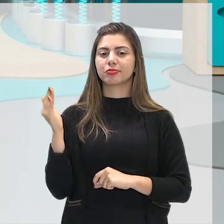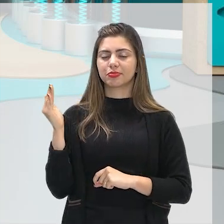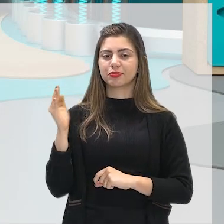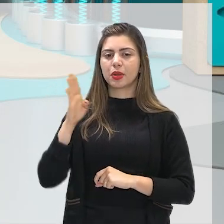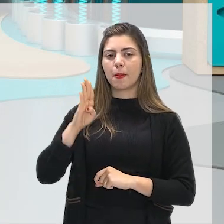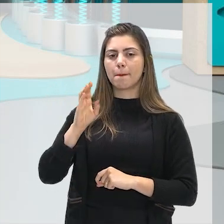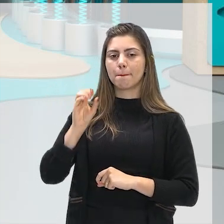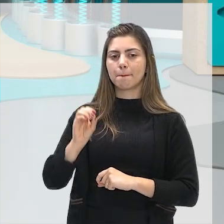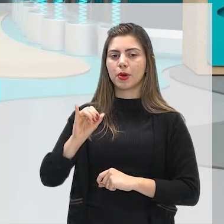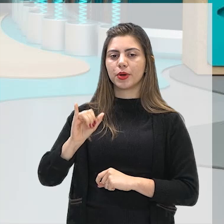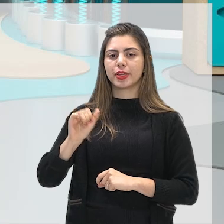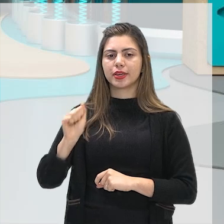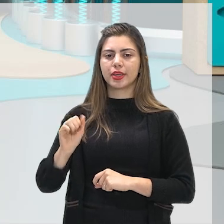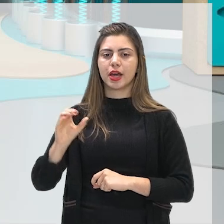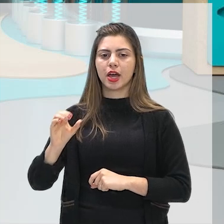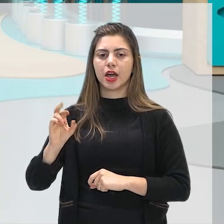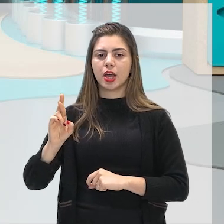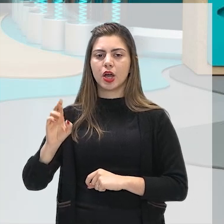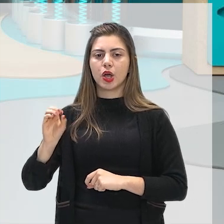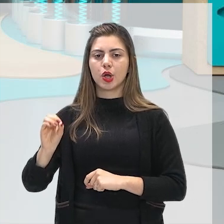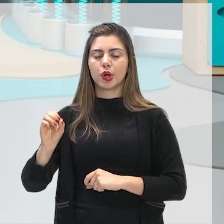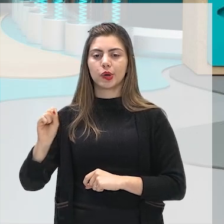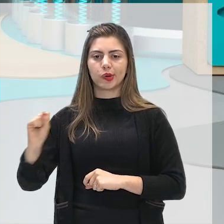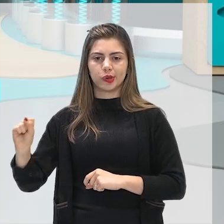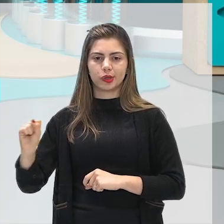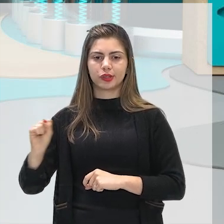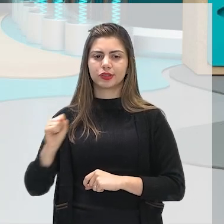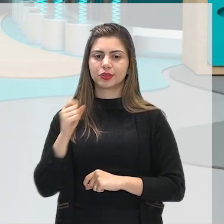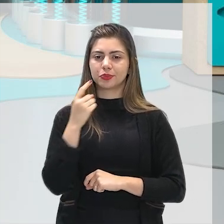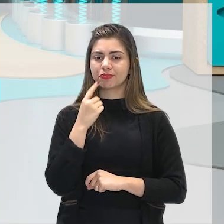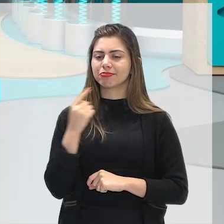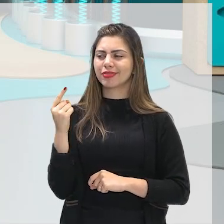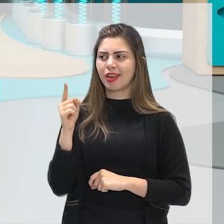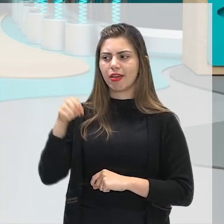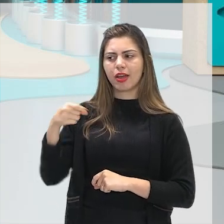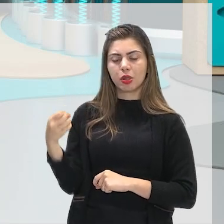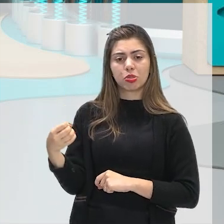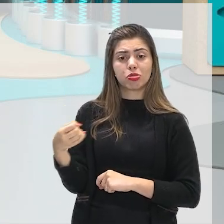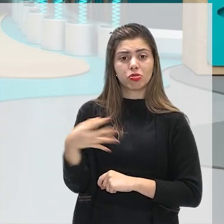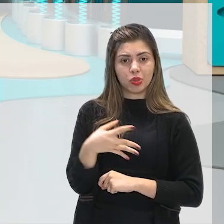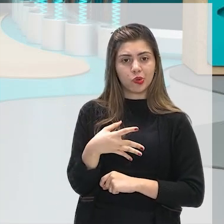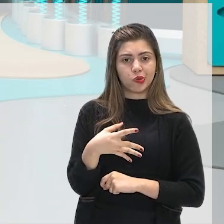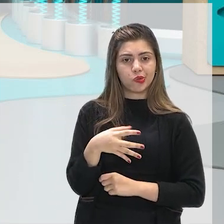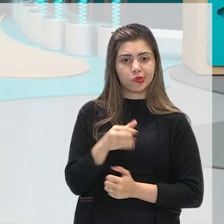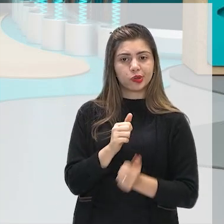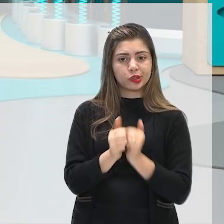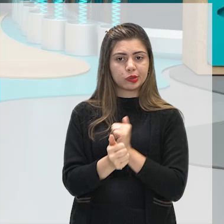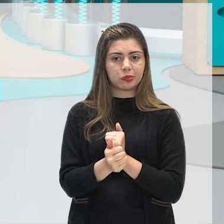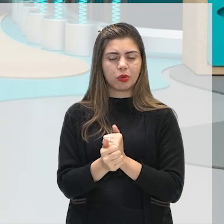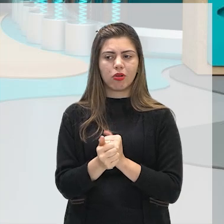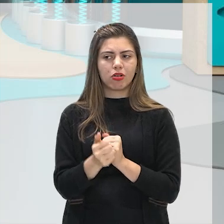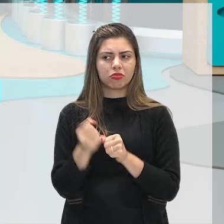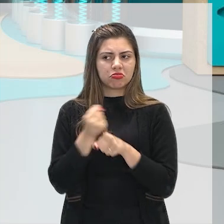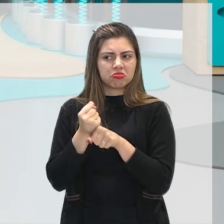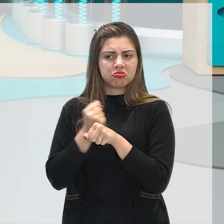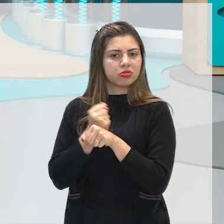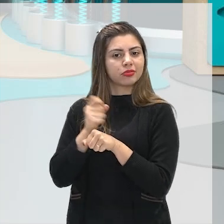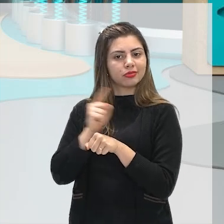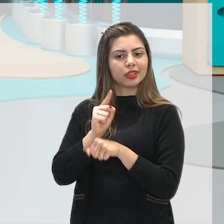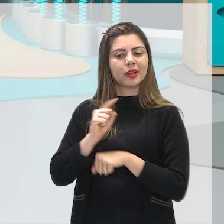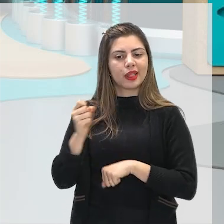E essa aí, ela é um pouco, ela é novinha, né? Ela não é tão antiga,